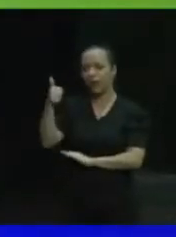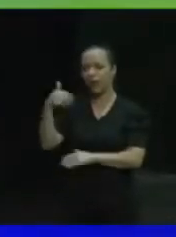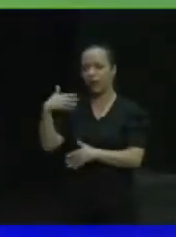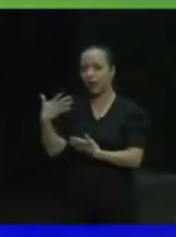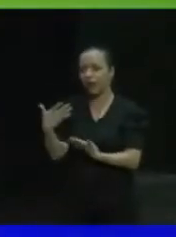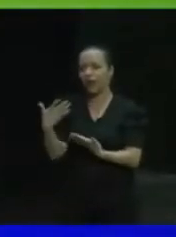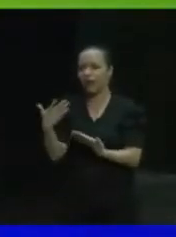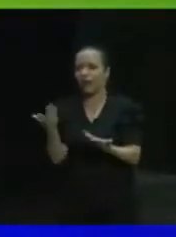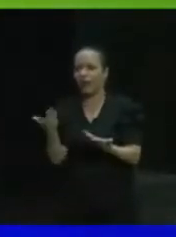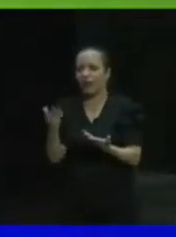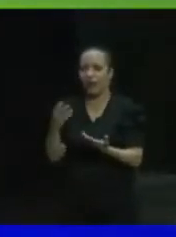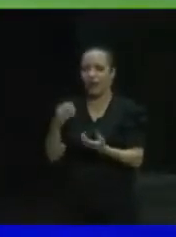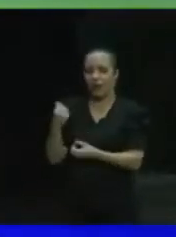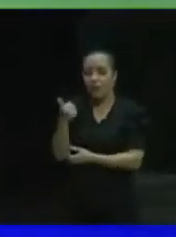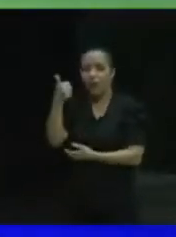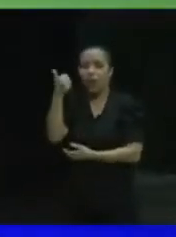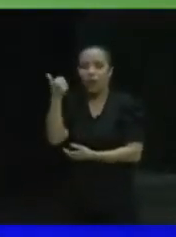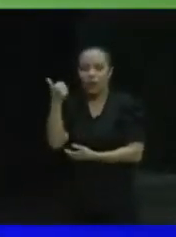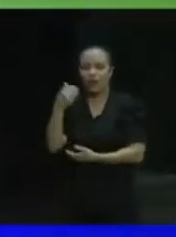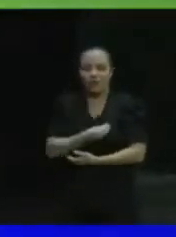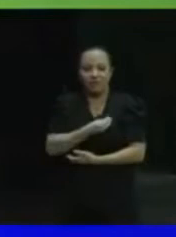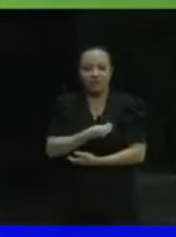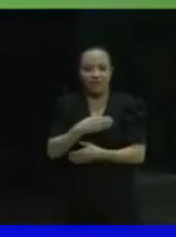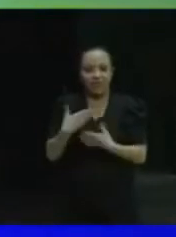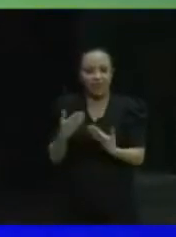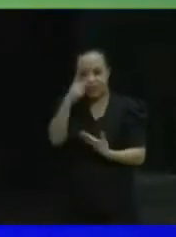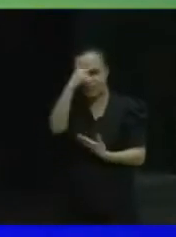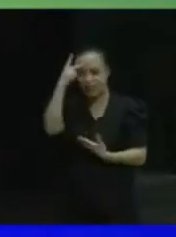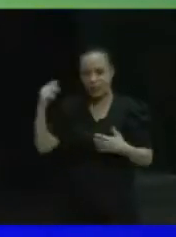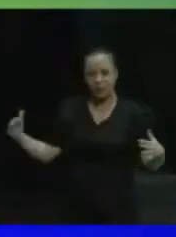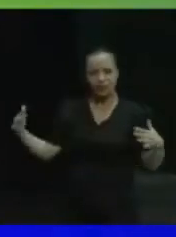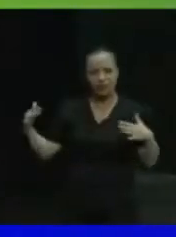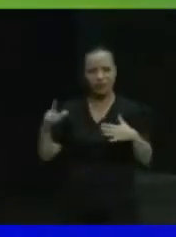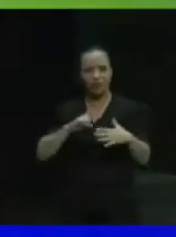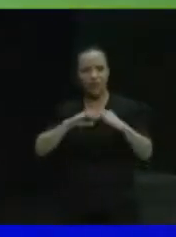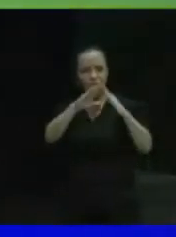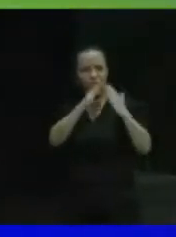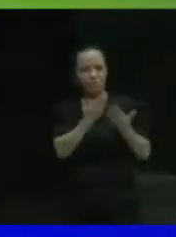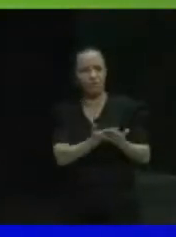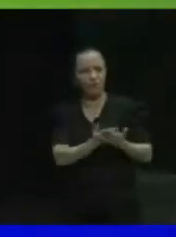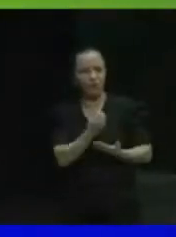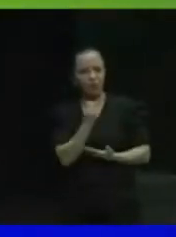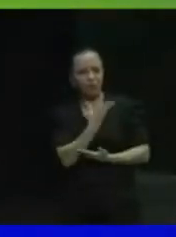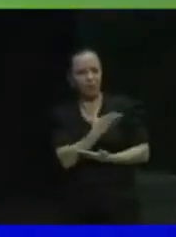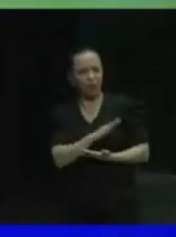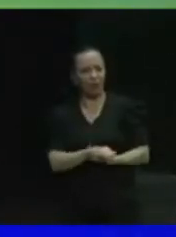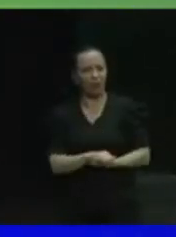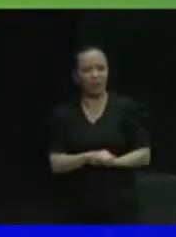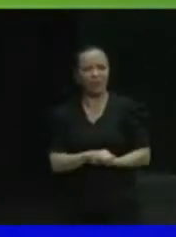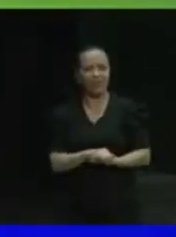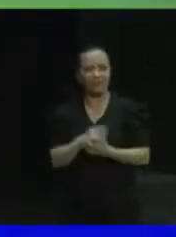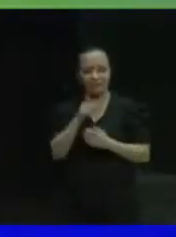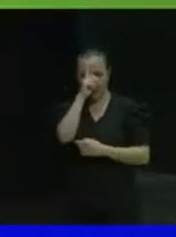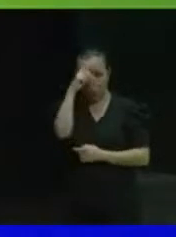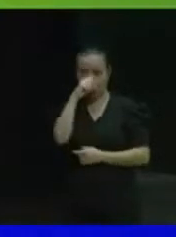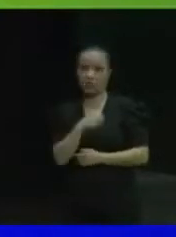coisas comecem a funcionar, para que as pessoas tenham escolas decentes para seus filhos e